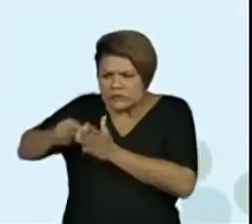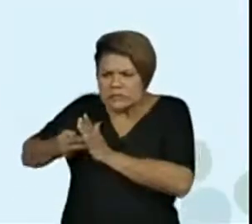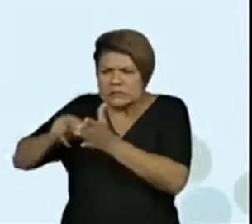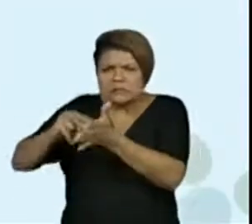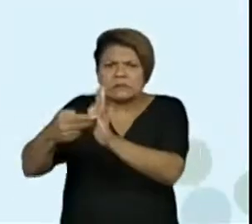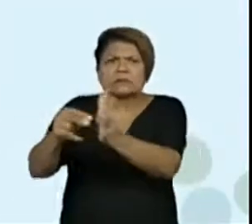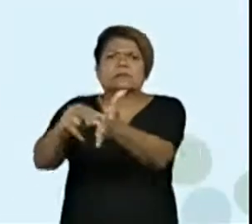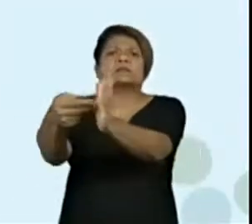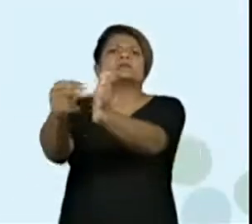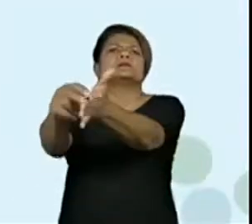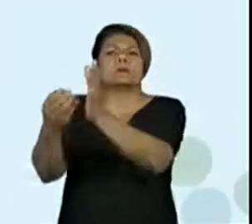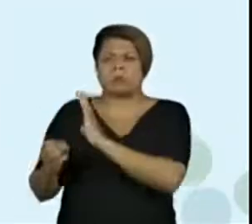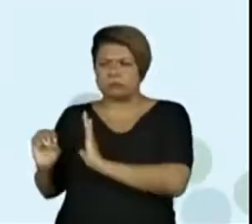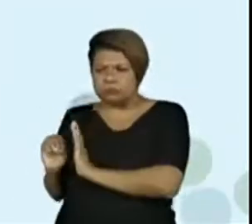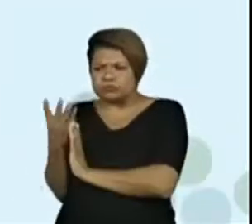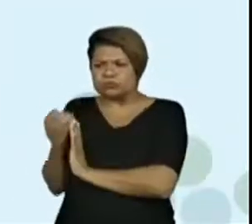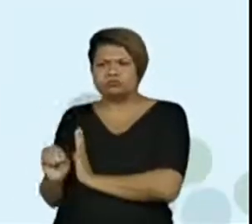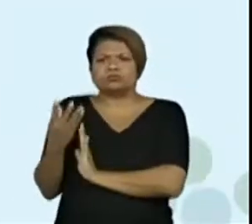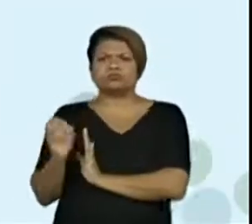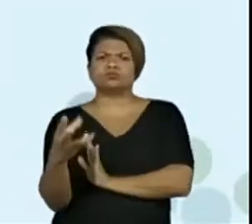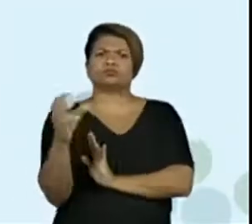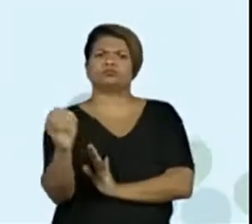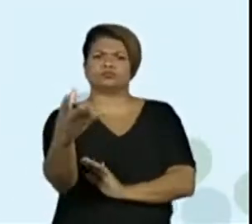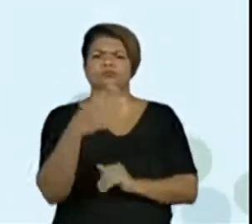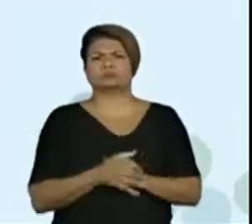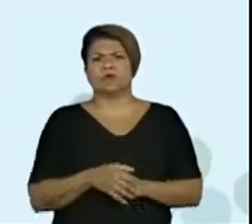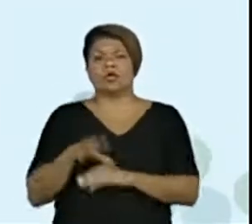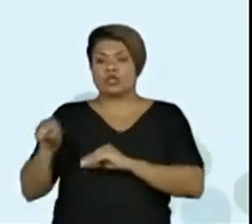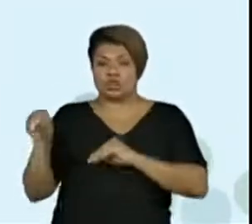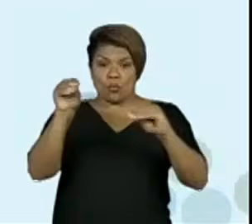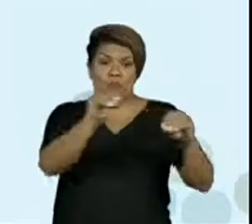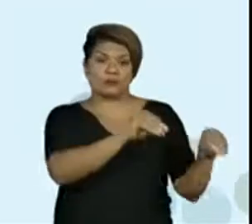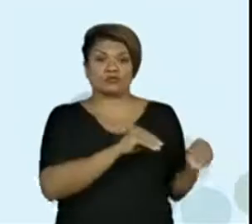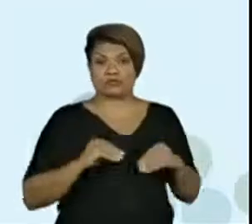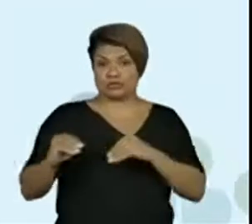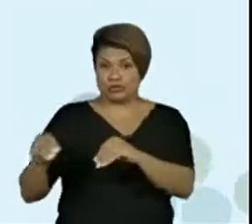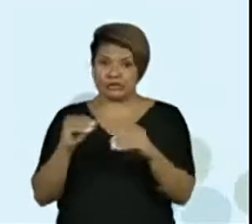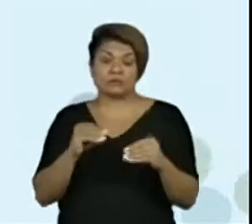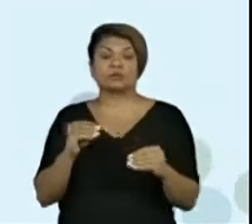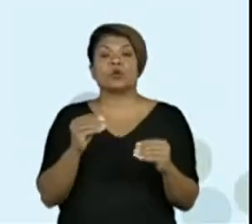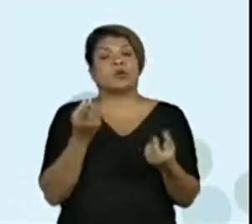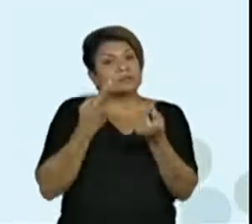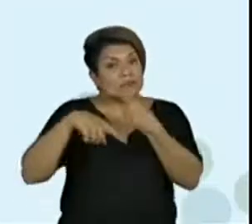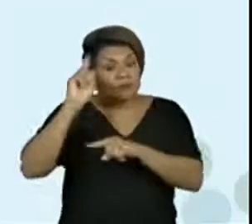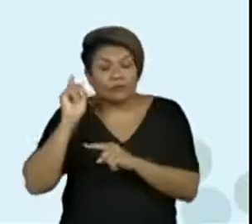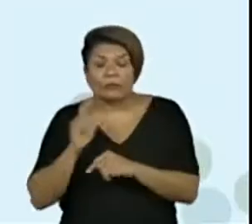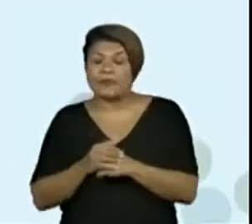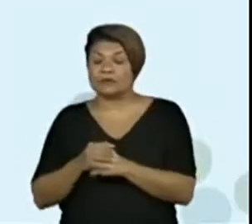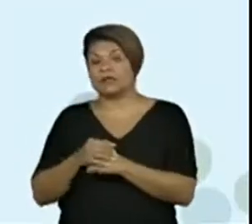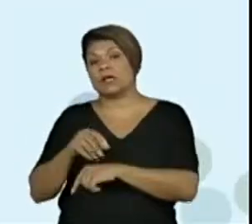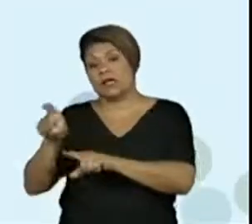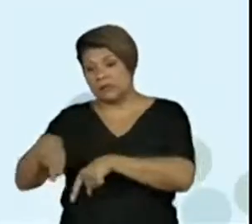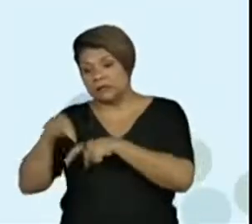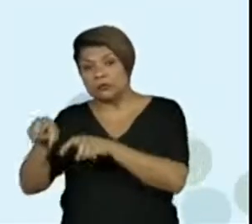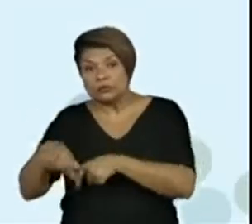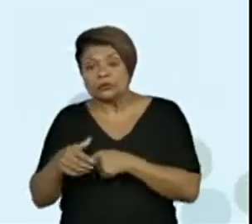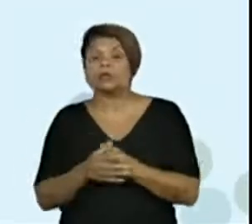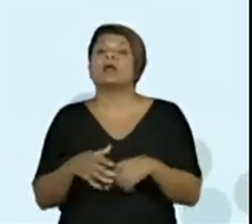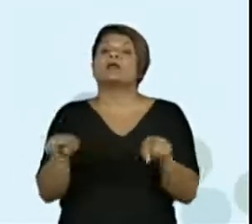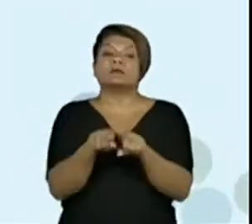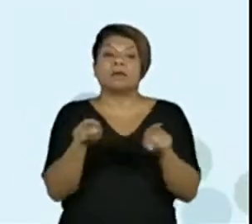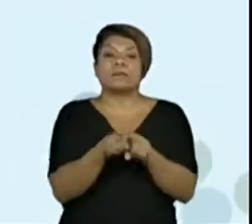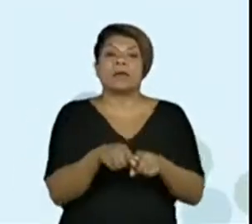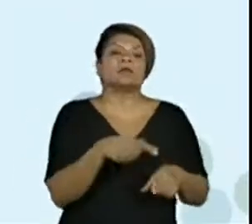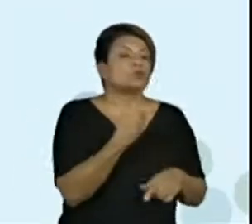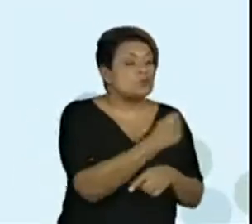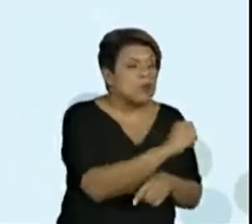da história ocidental, nomadismo, desenvolvimento da agricultura e do pastoreio, criação da